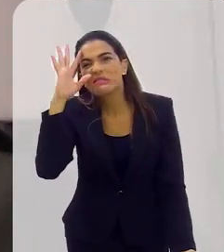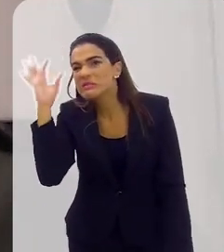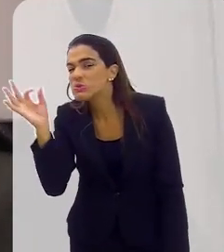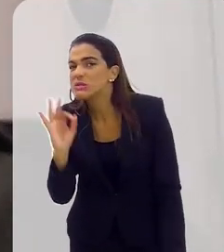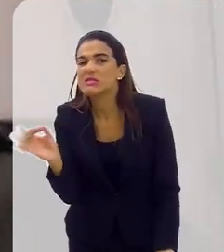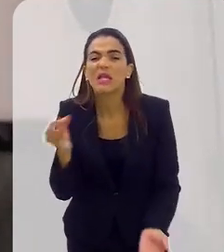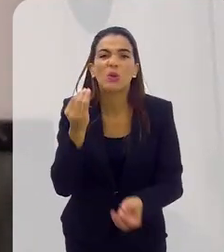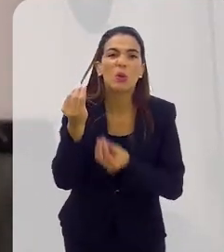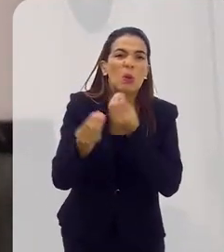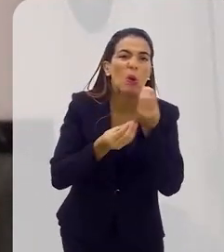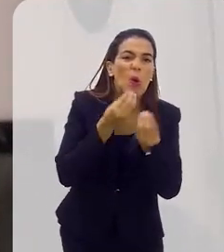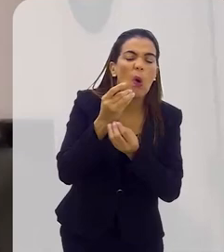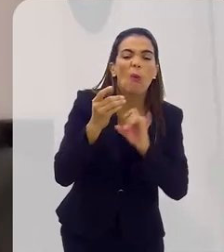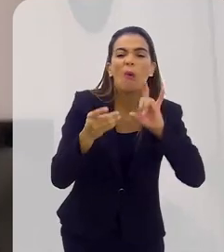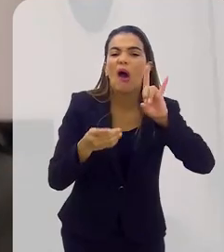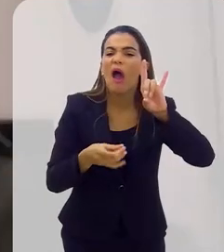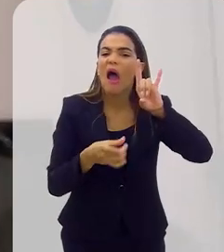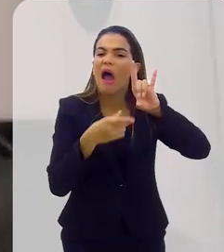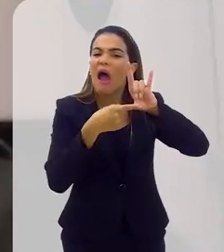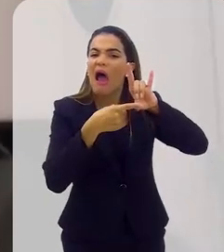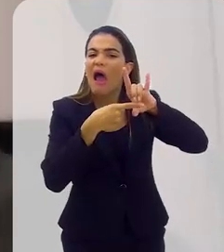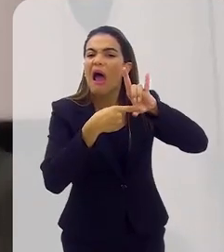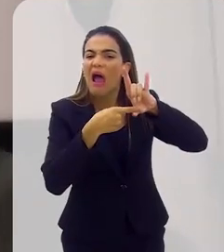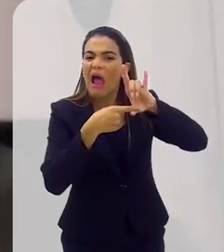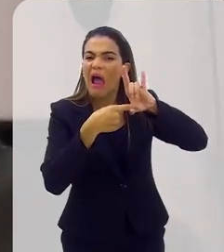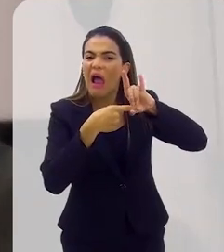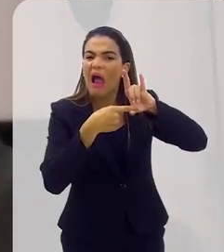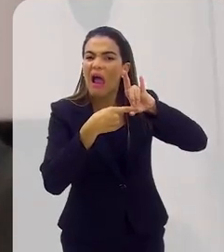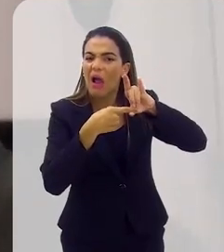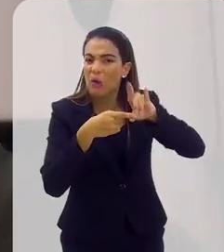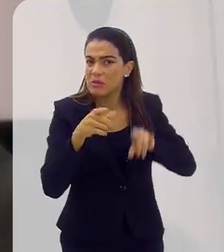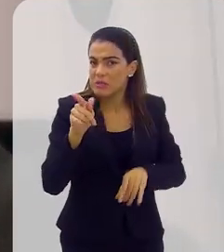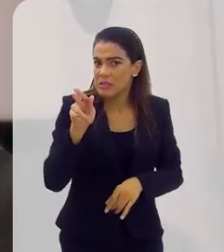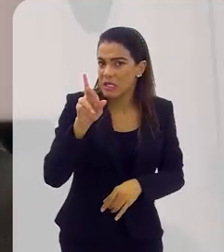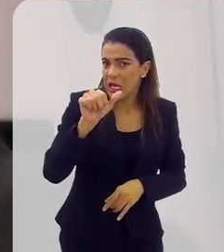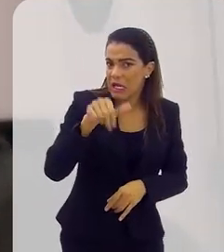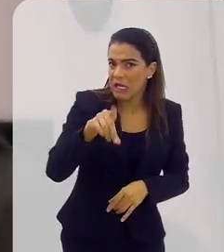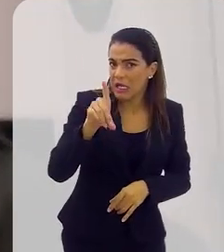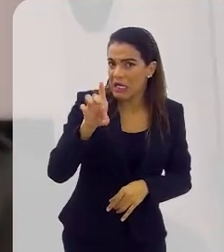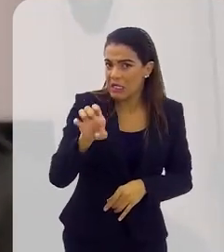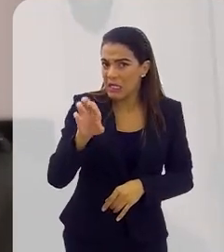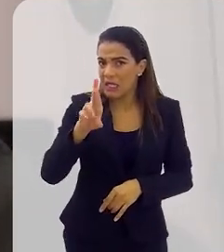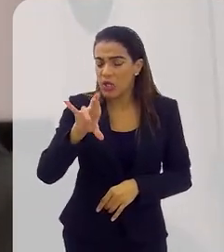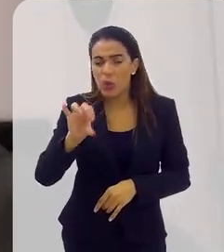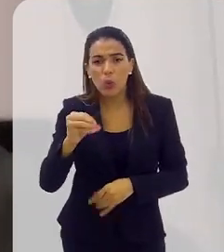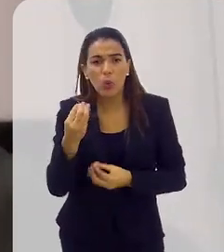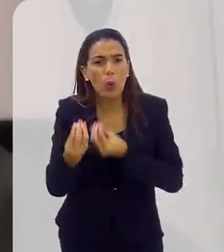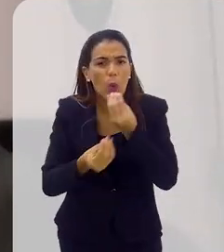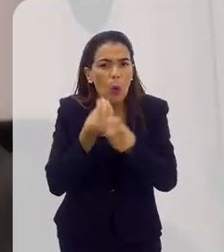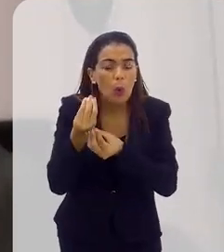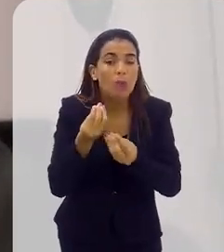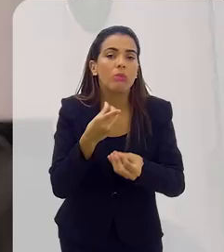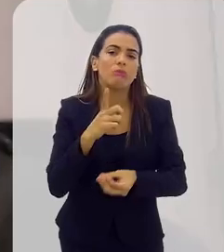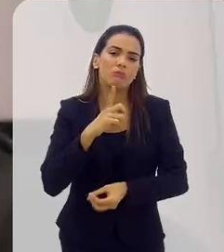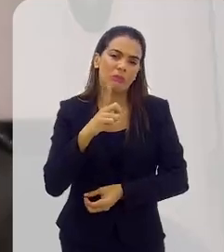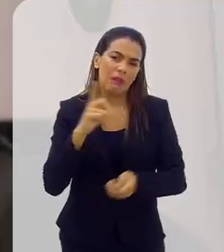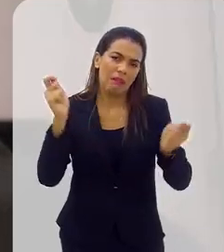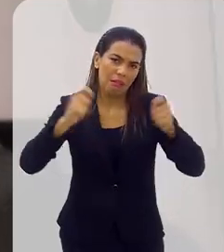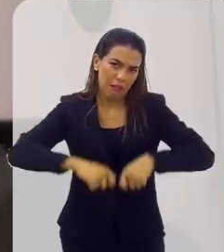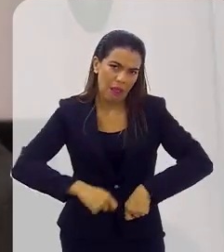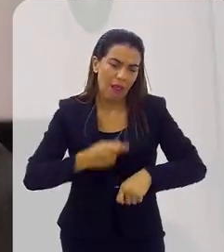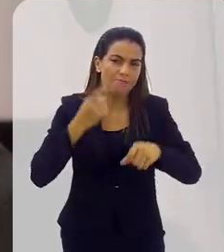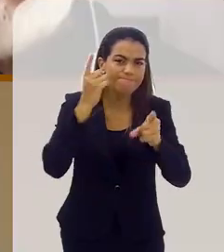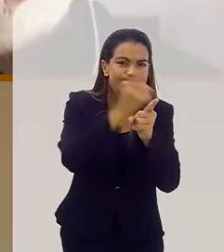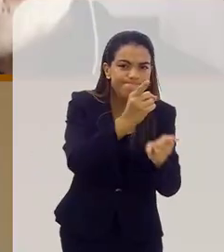consigo entender a onça da Grande Rio que vai ser colocada esse ano. Mas você vai ter acesso ao autor do livro, você vai